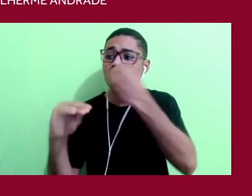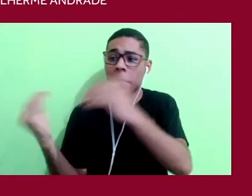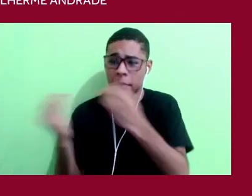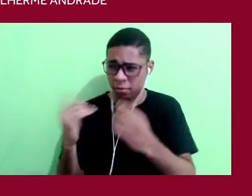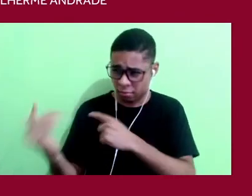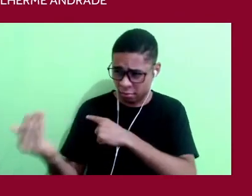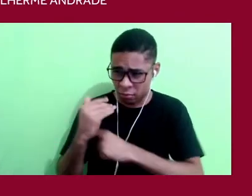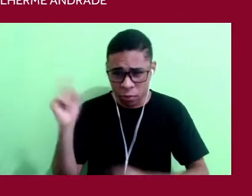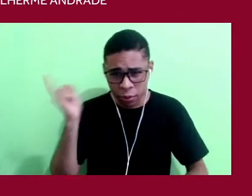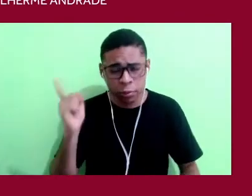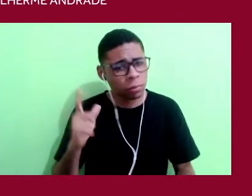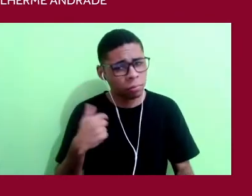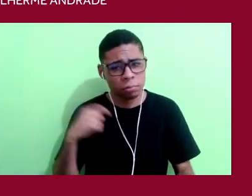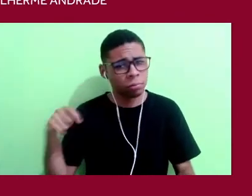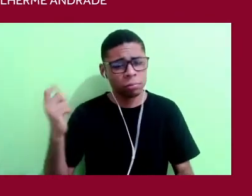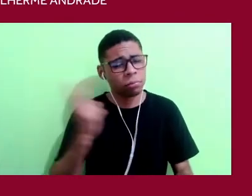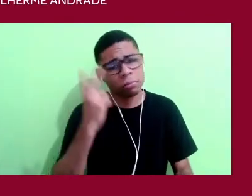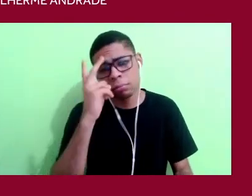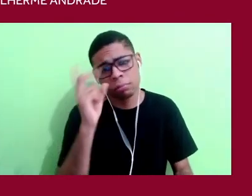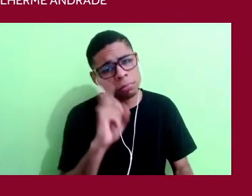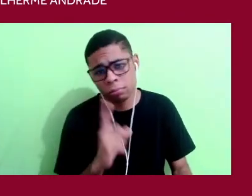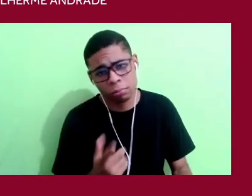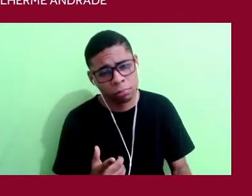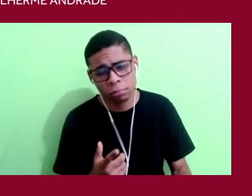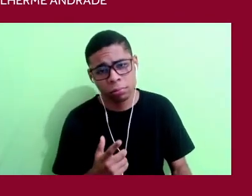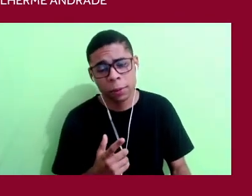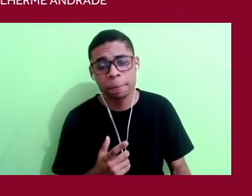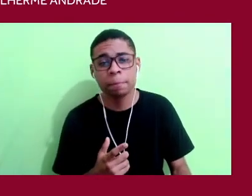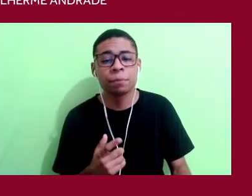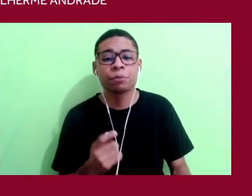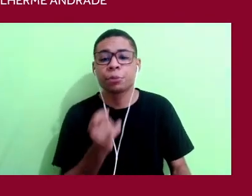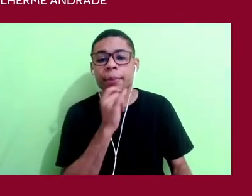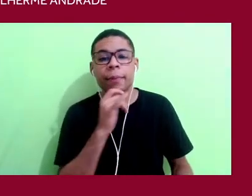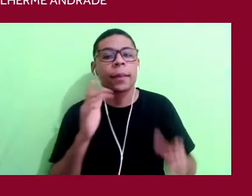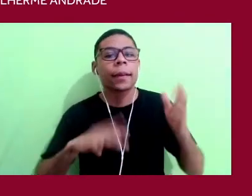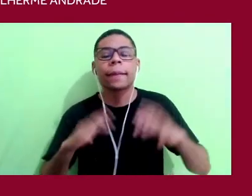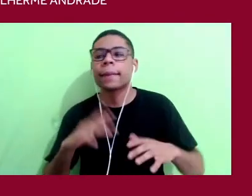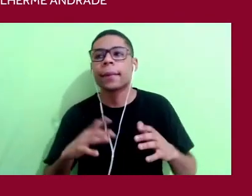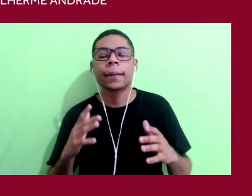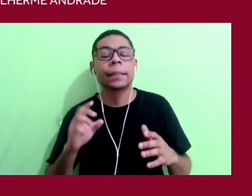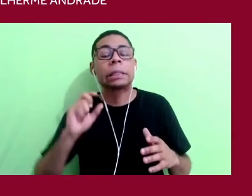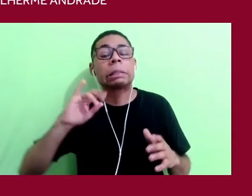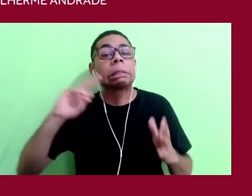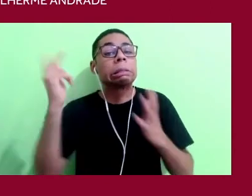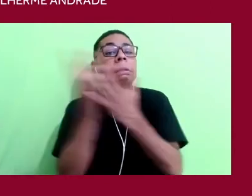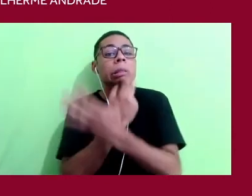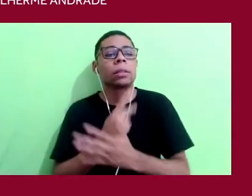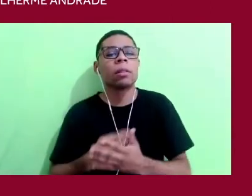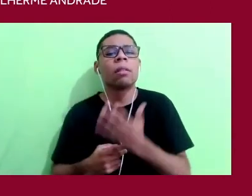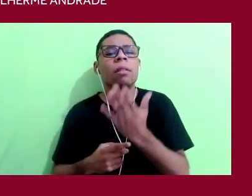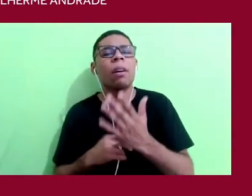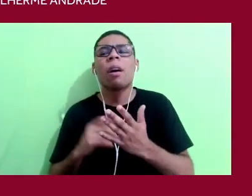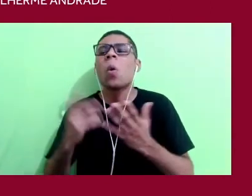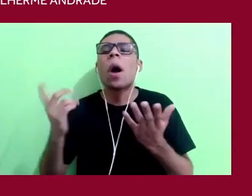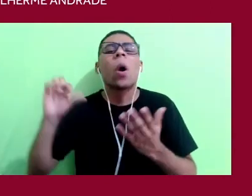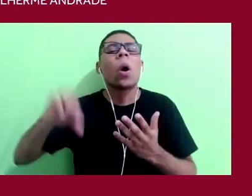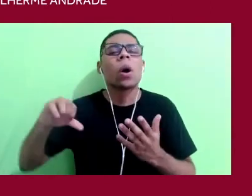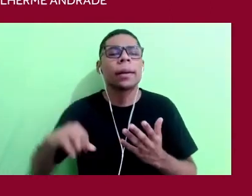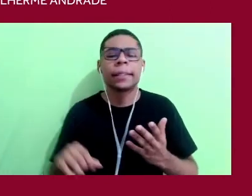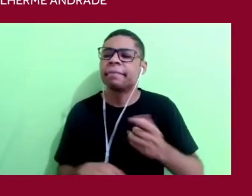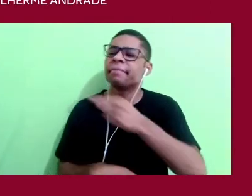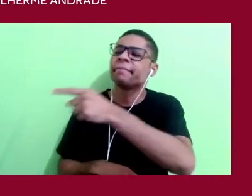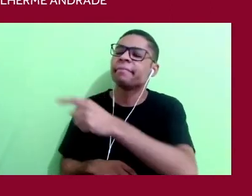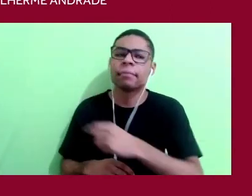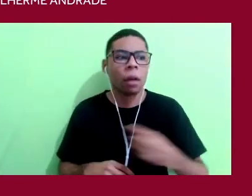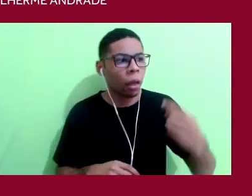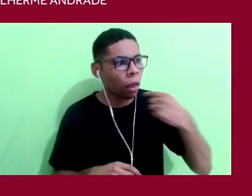tem valor, na hora, de repente, de um corte de custos, né? A gente sabe